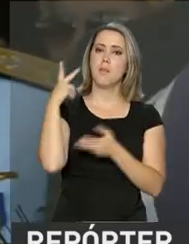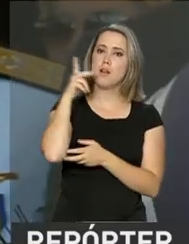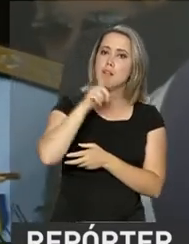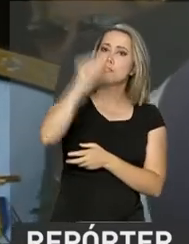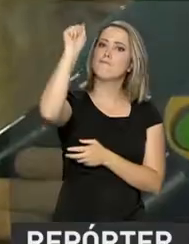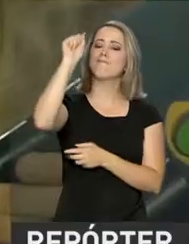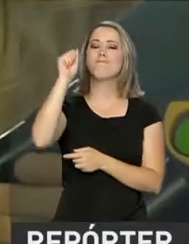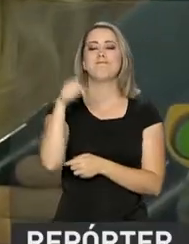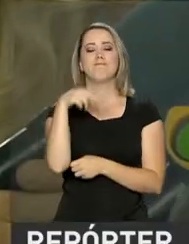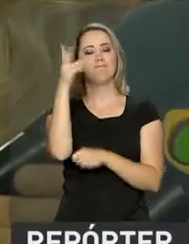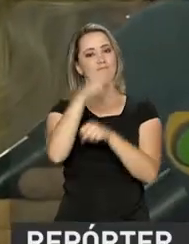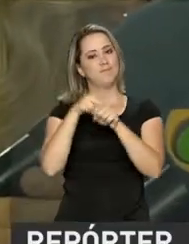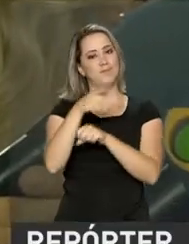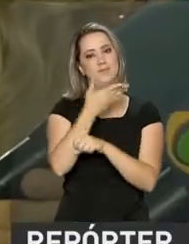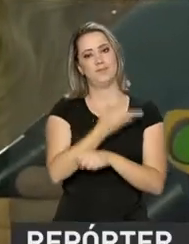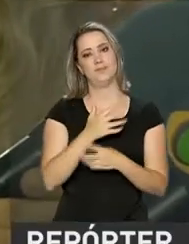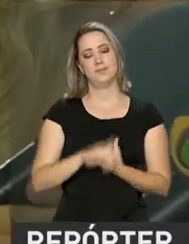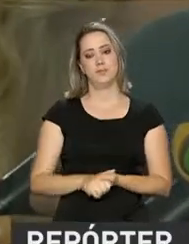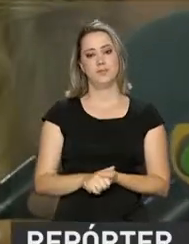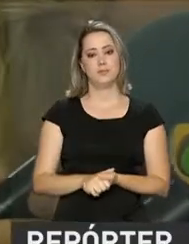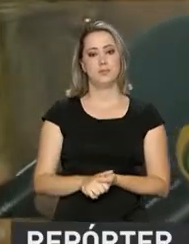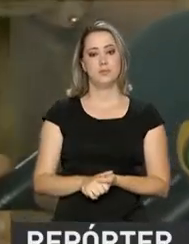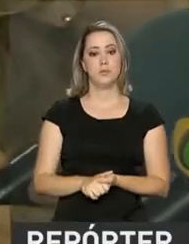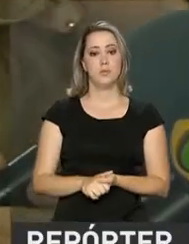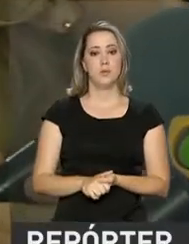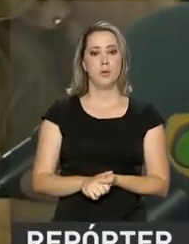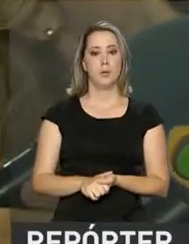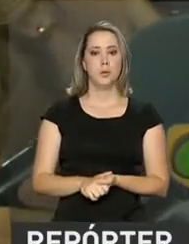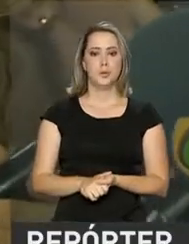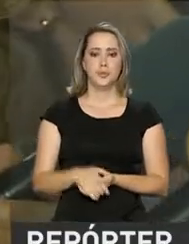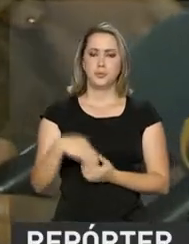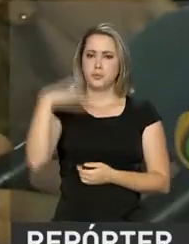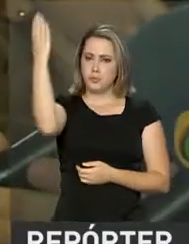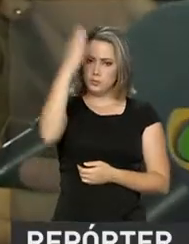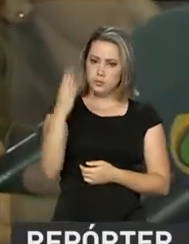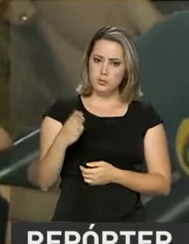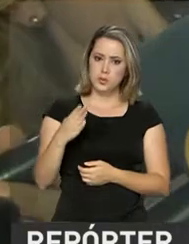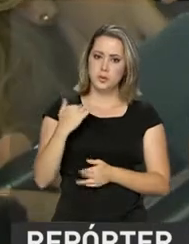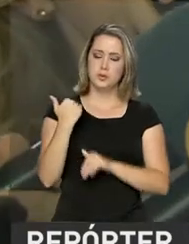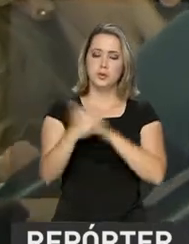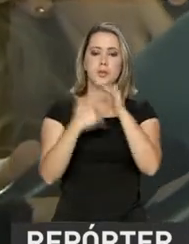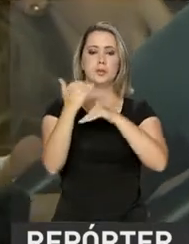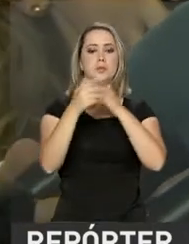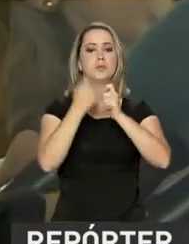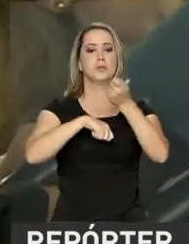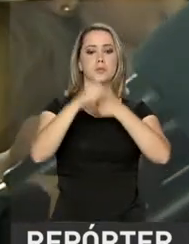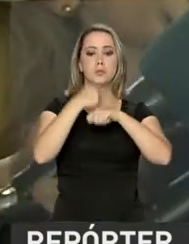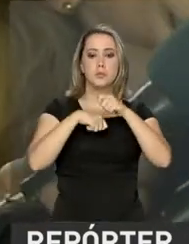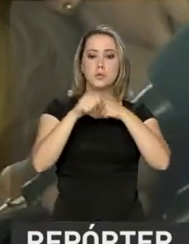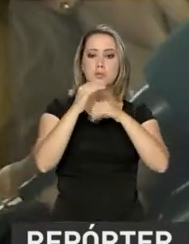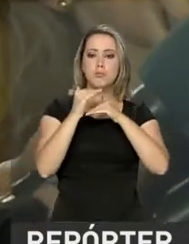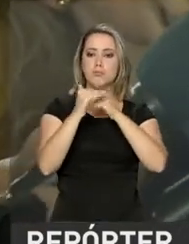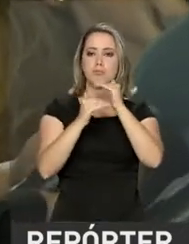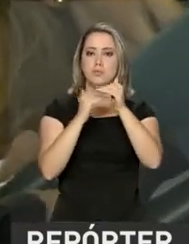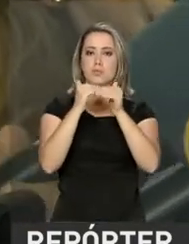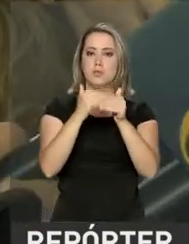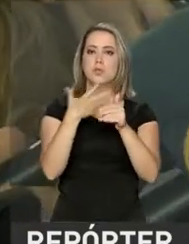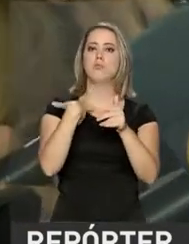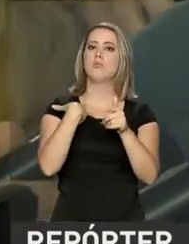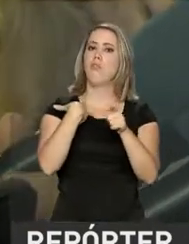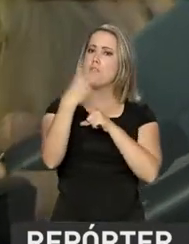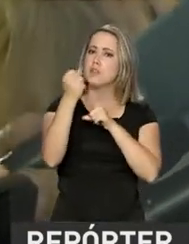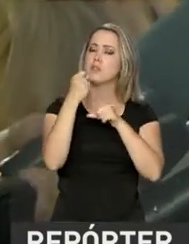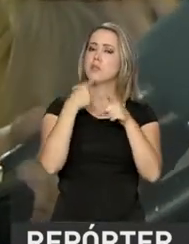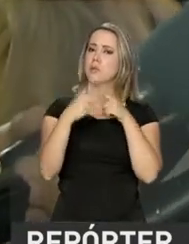do país. Neste momento, principalmente, que o Brasil está recuperando, que a sua economia começa a crescer, estamos saindo da maior crise da